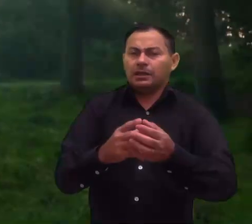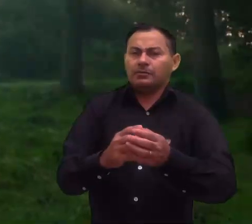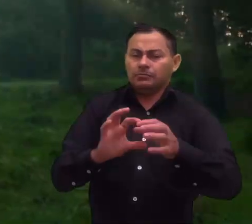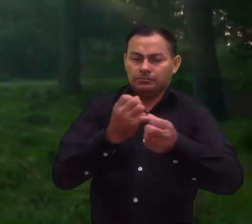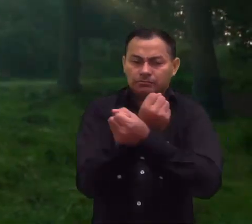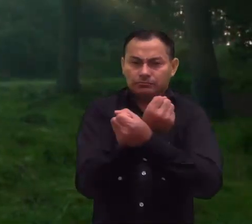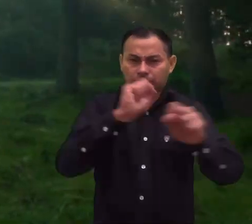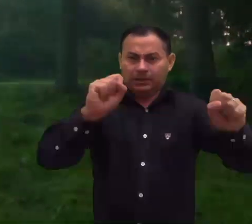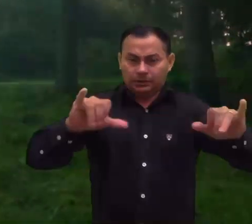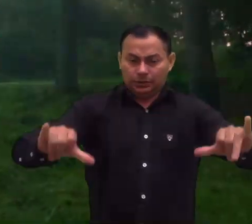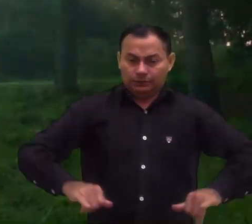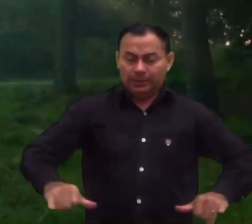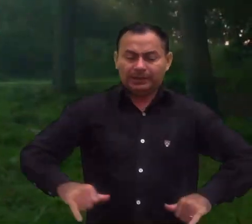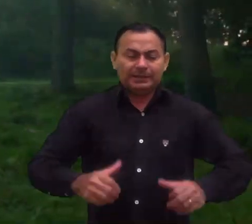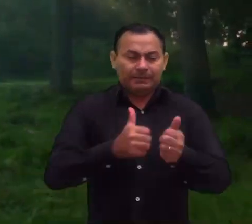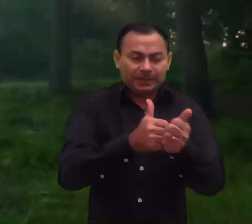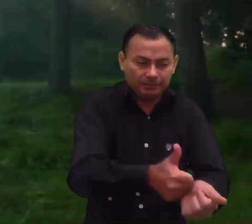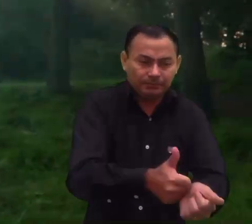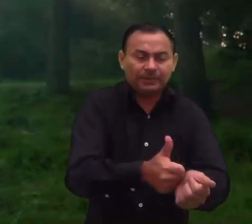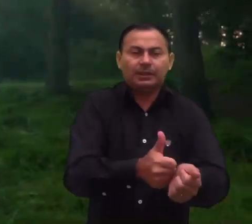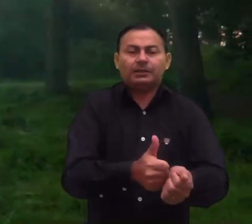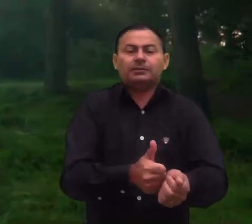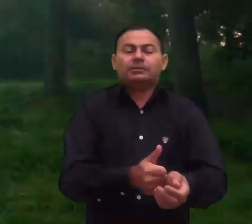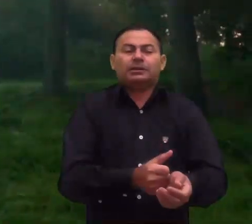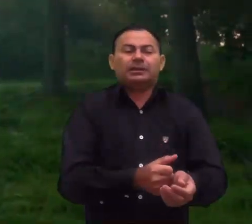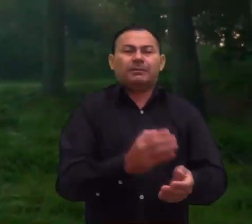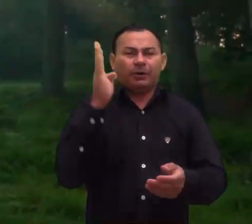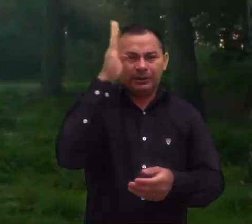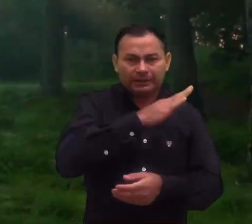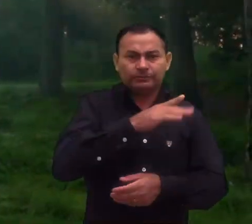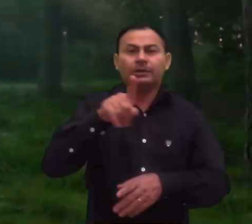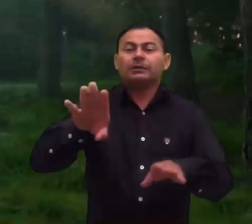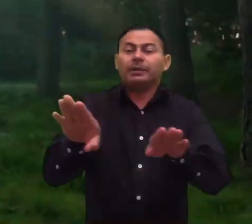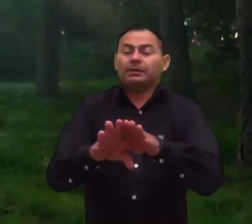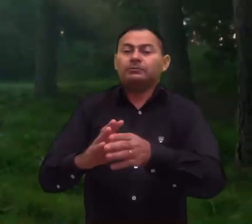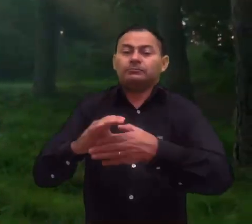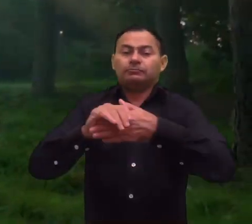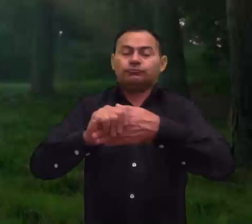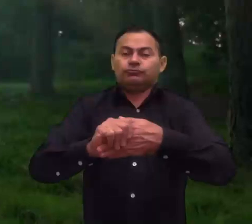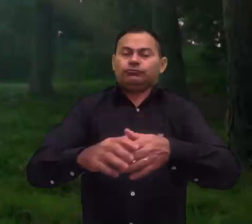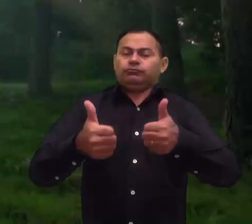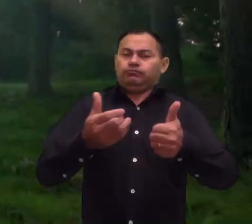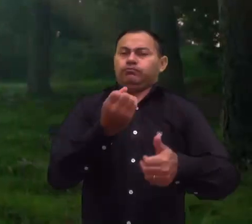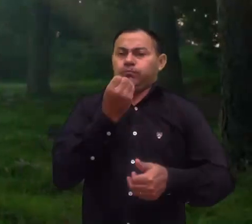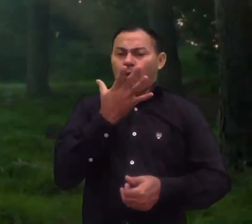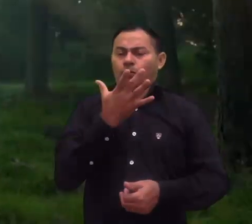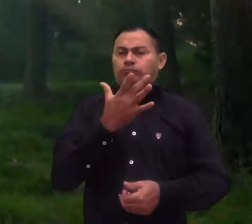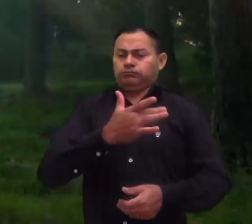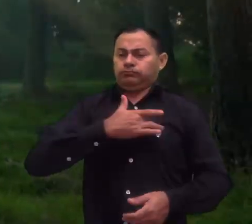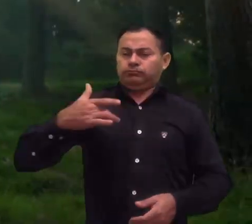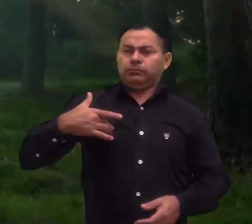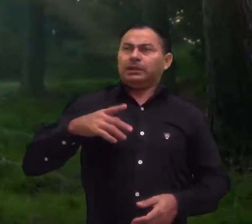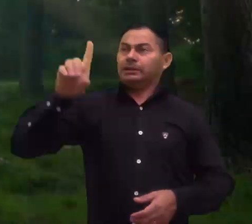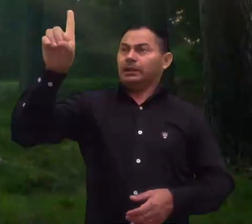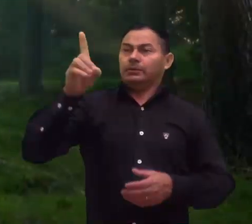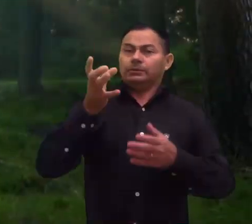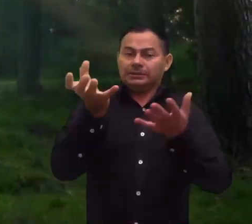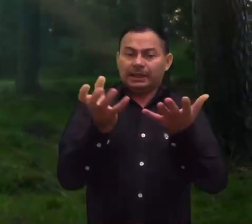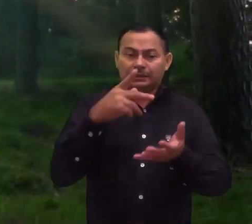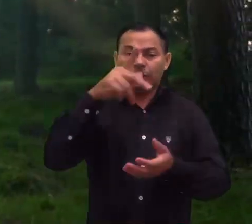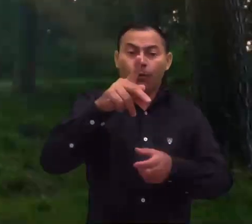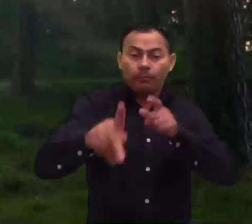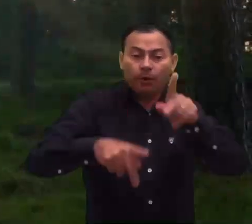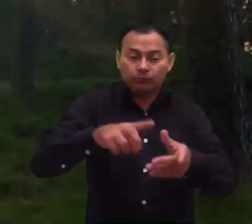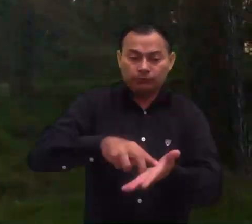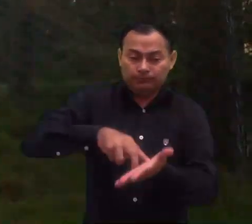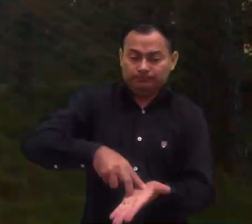Deus, então, além de você ser liberto do sofrimento, da perseguição e adversidade, você também será saudável e rico, porque Deus quer que seu